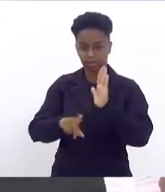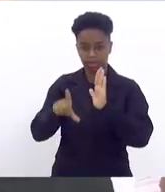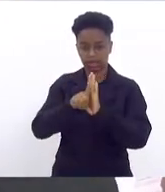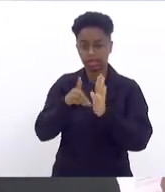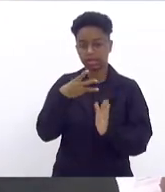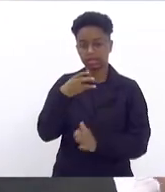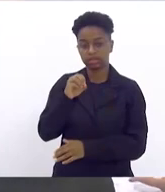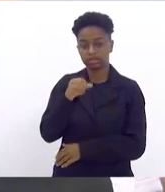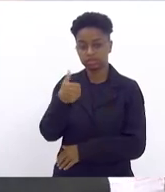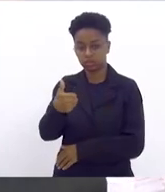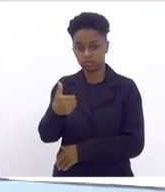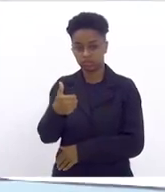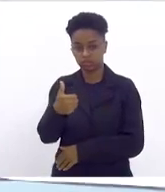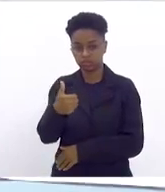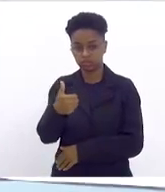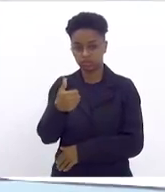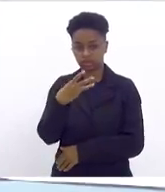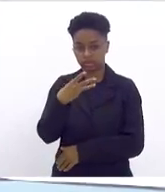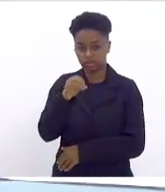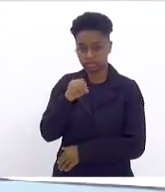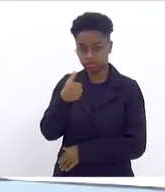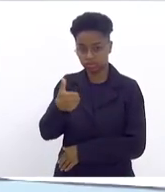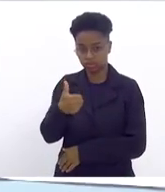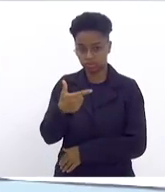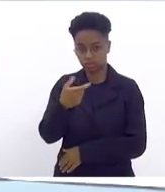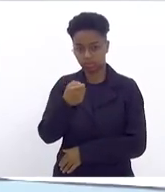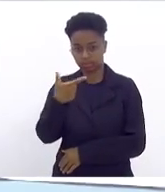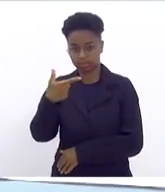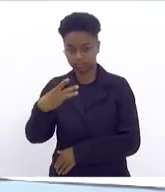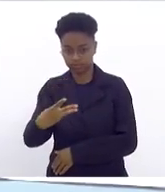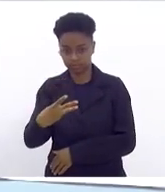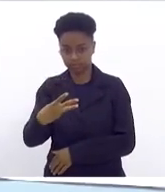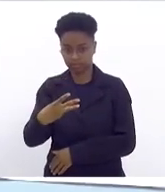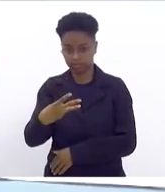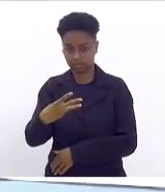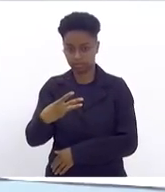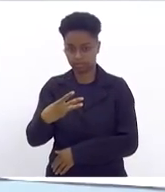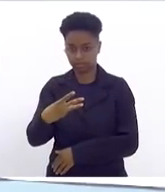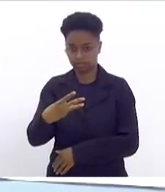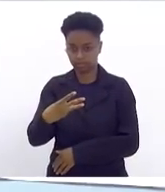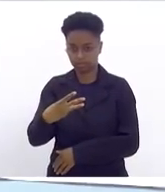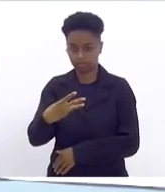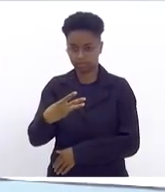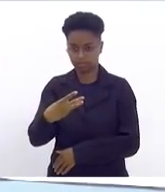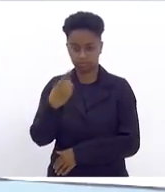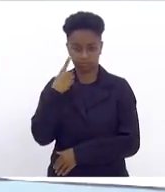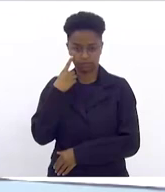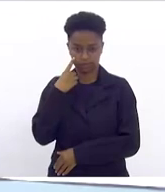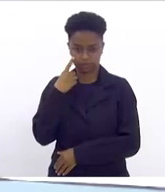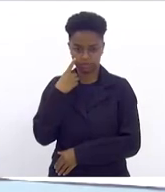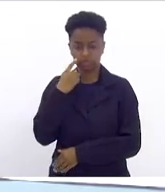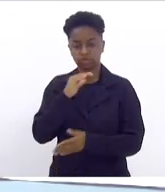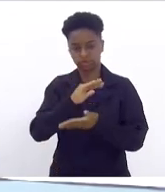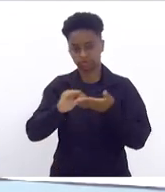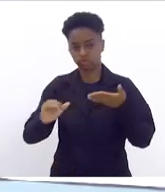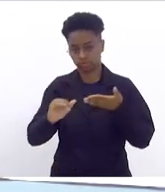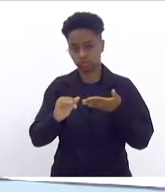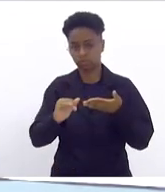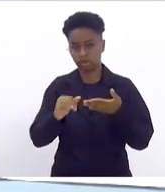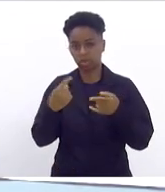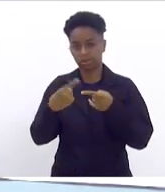né? 301 de 23. Ele retirou. Não, tá checando aqui. Foi retirado, porque